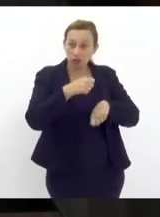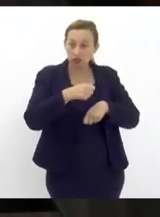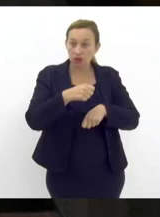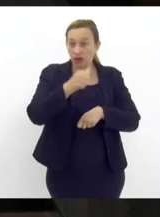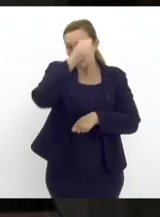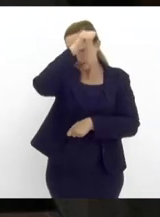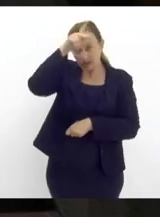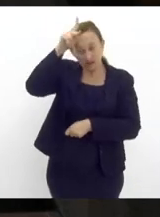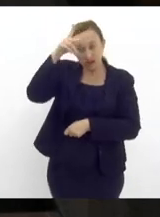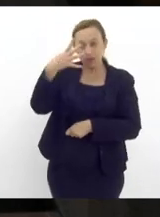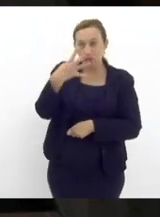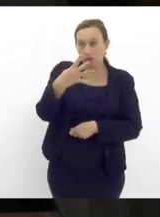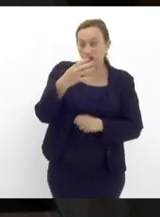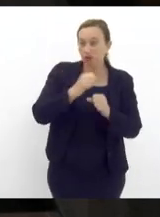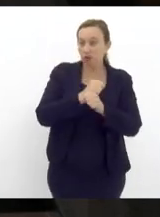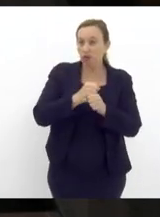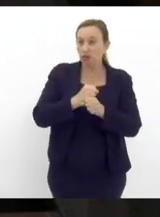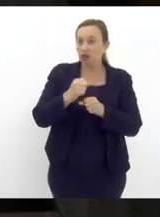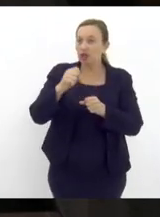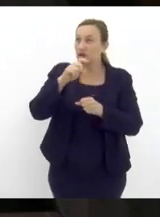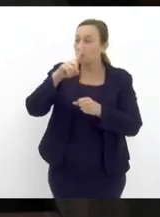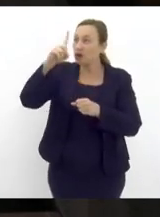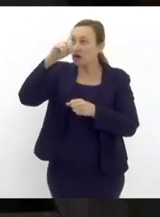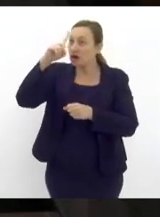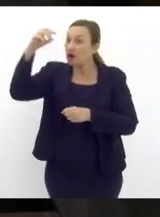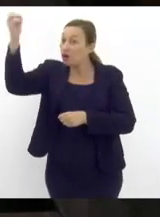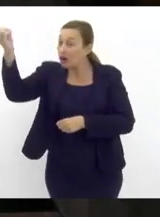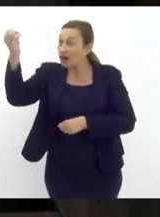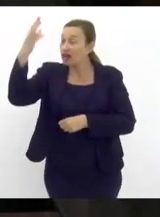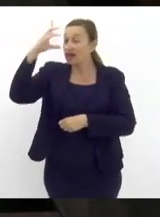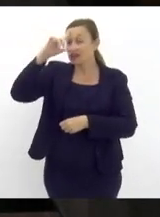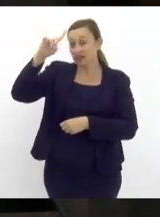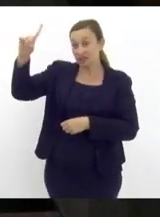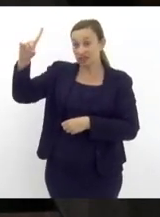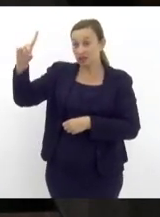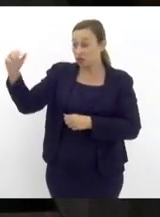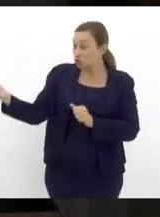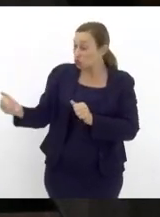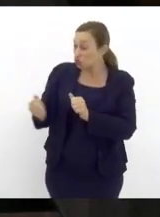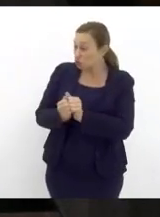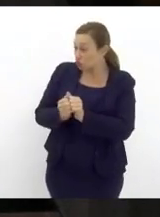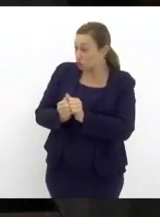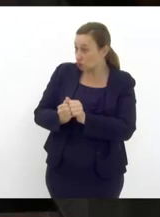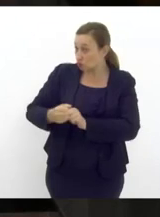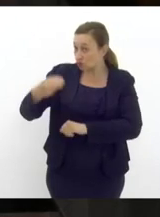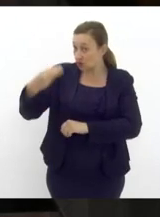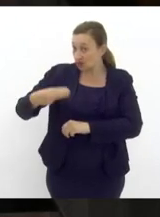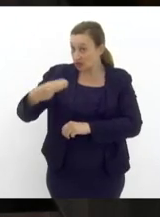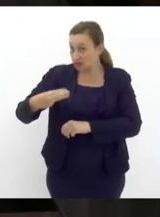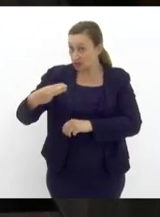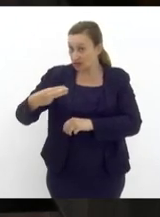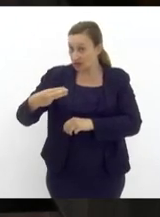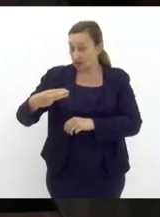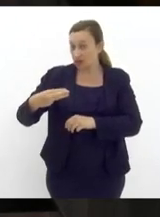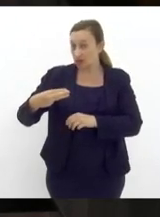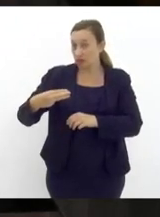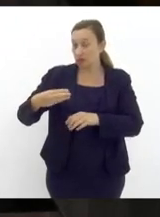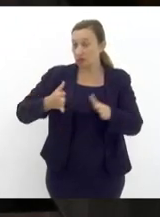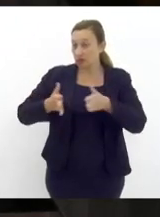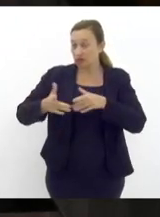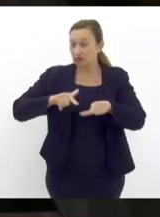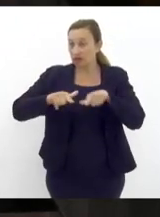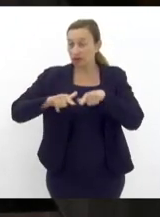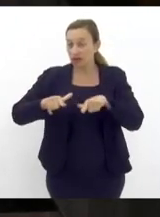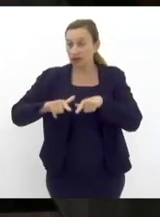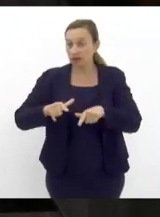anos e com a graça de Deus iniciando nosso terceiro mandato juntos nessa Assembleia Legislativa se tinha